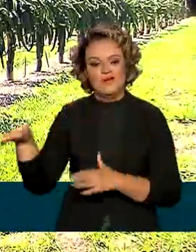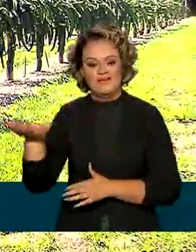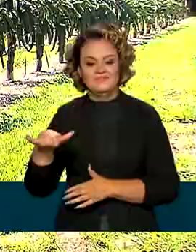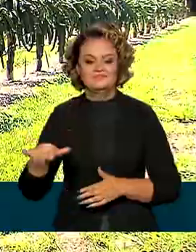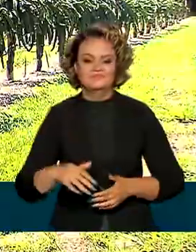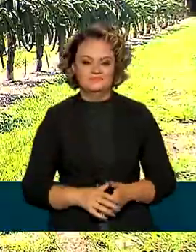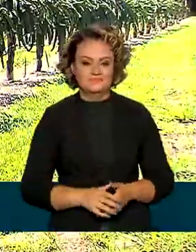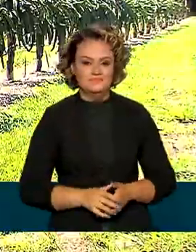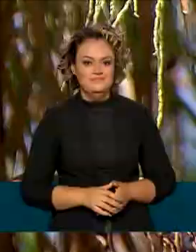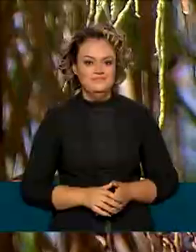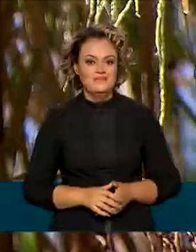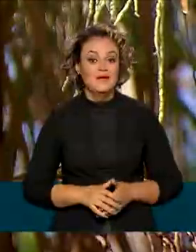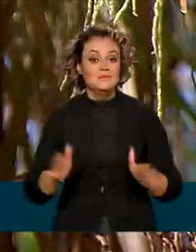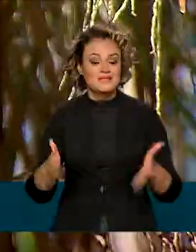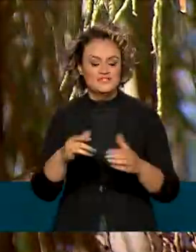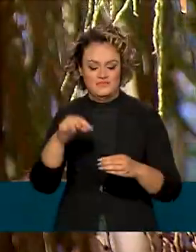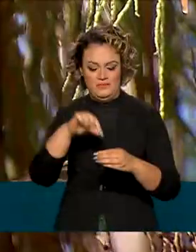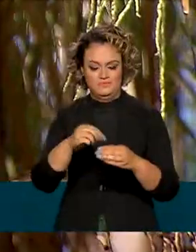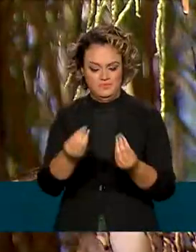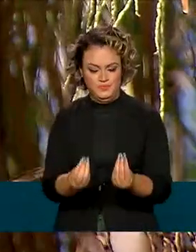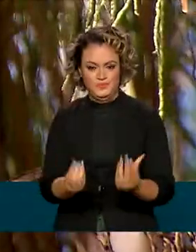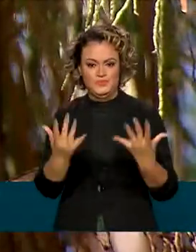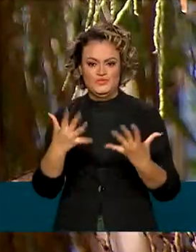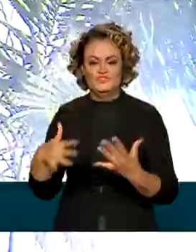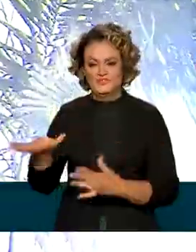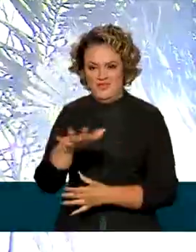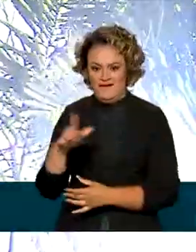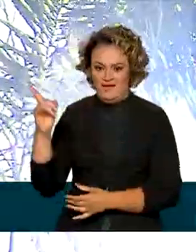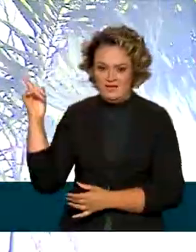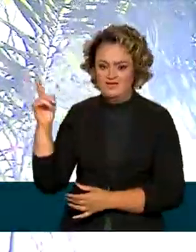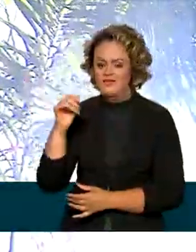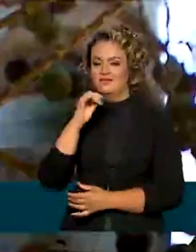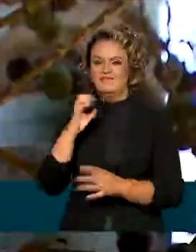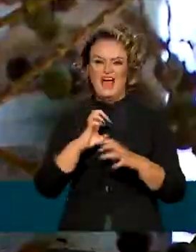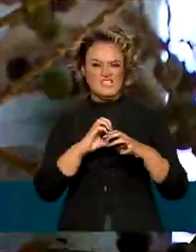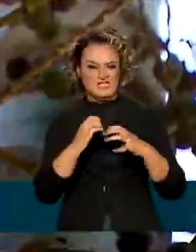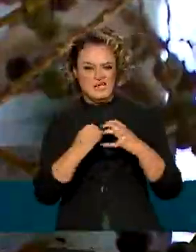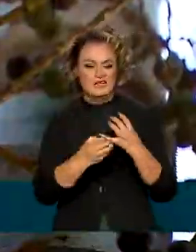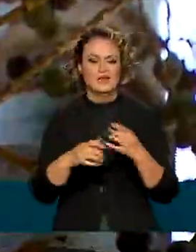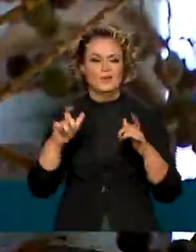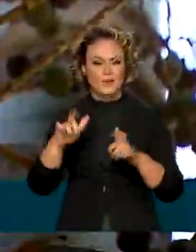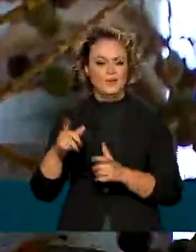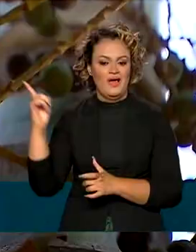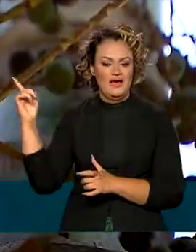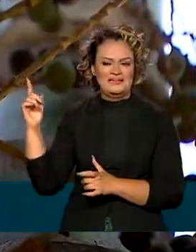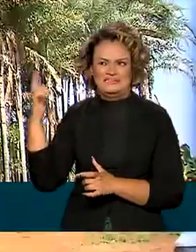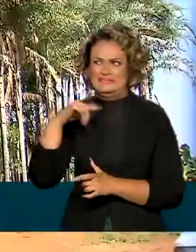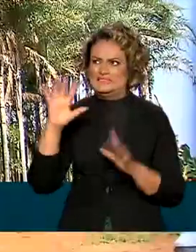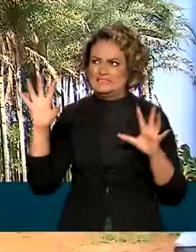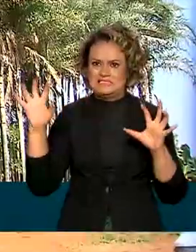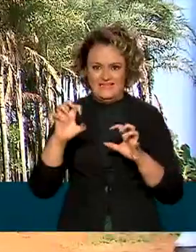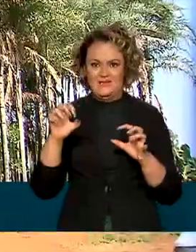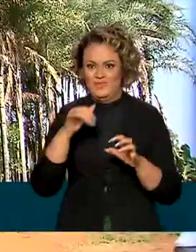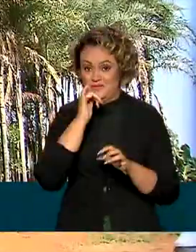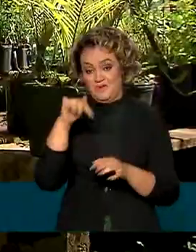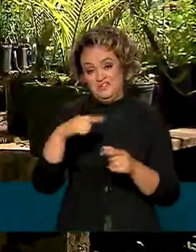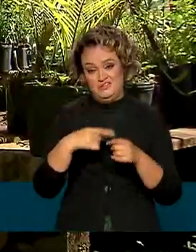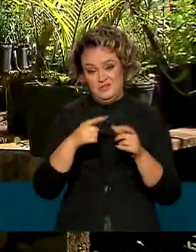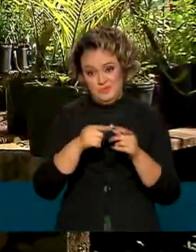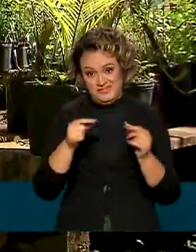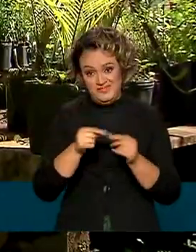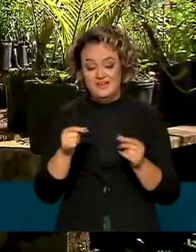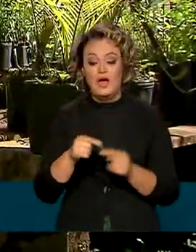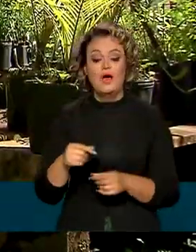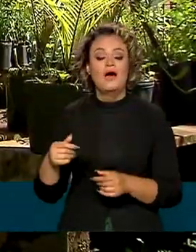viabilizar o cultivo de frutas de regiões úmidas, como o açaí, em locais de clima seco, como o cerrado, o